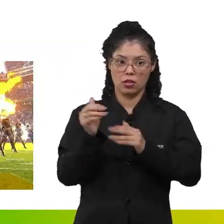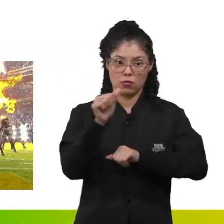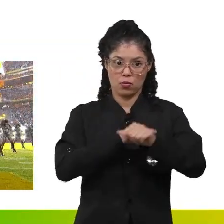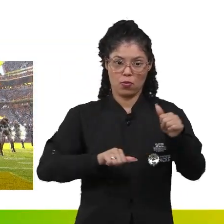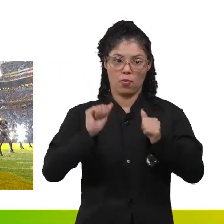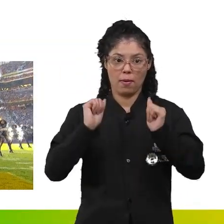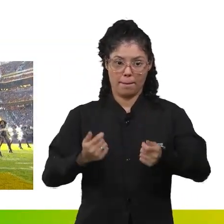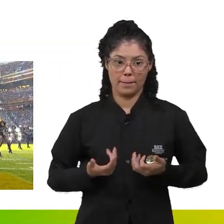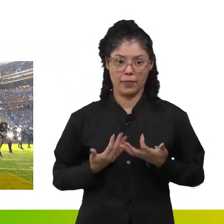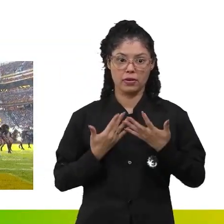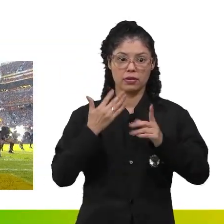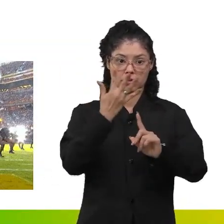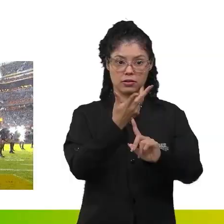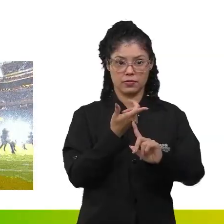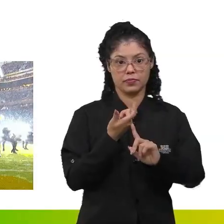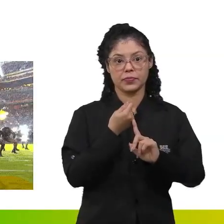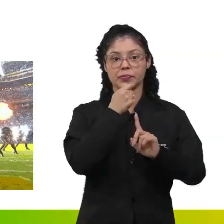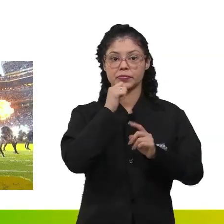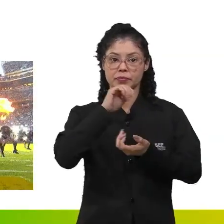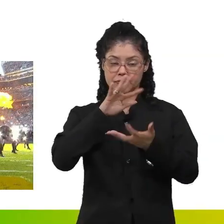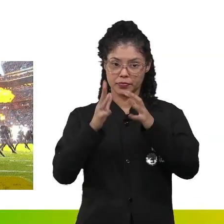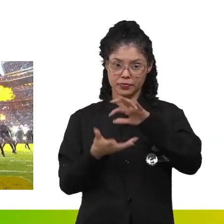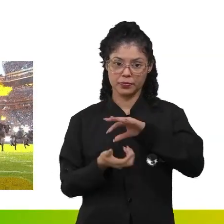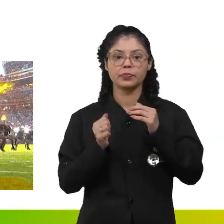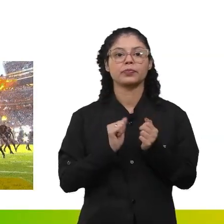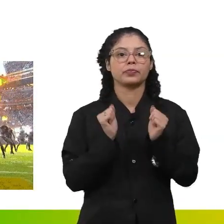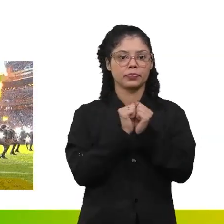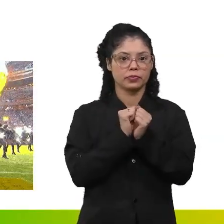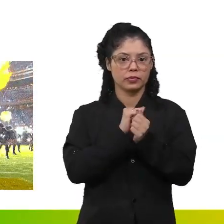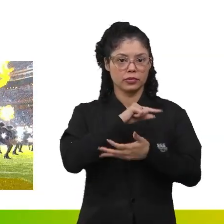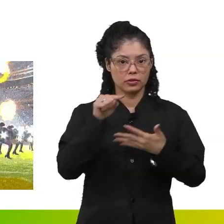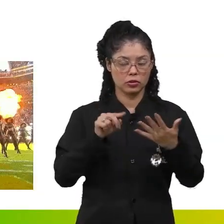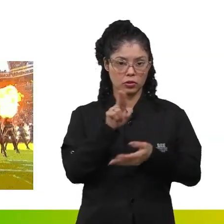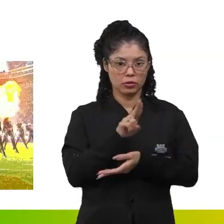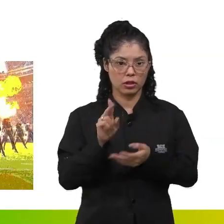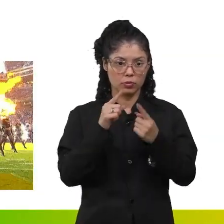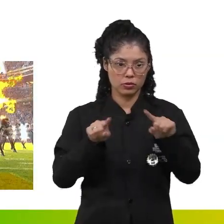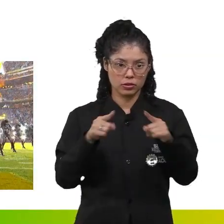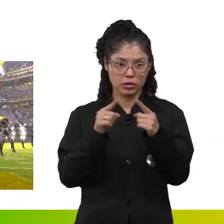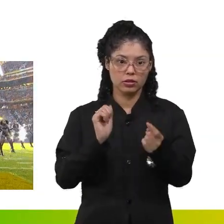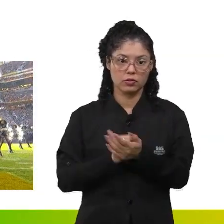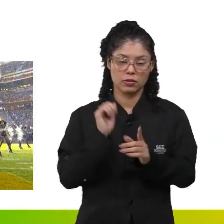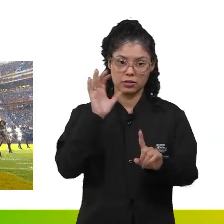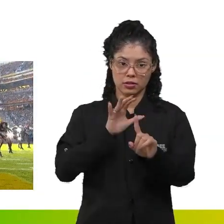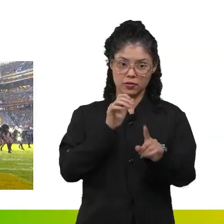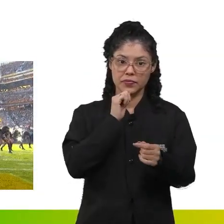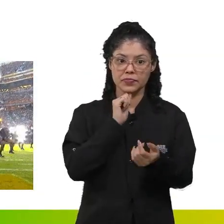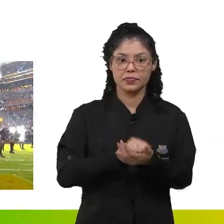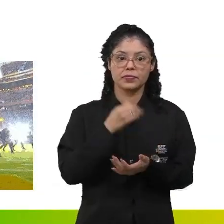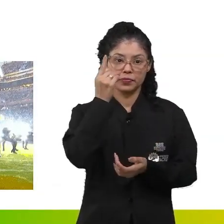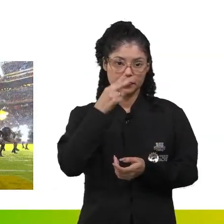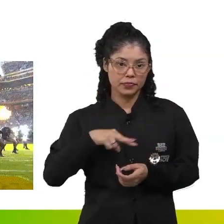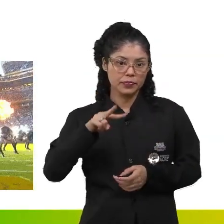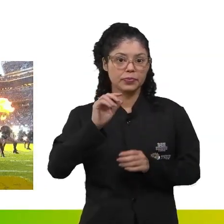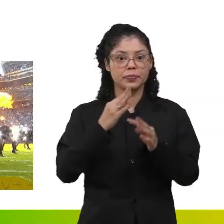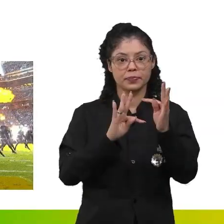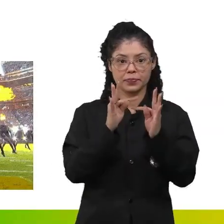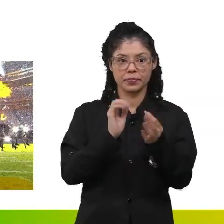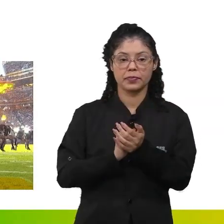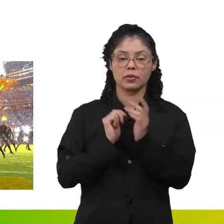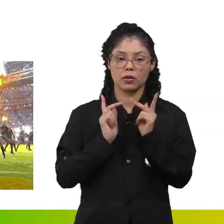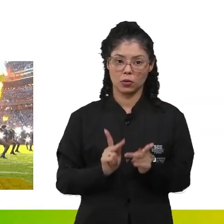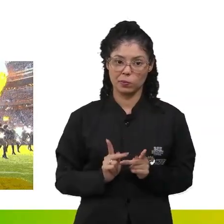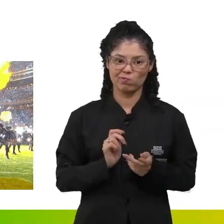se tornou uma manifestação artística global, reunindo grandes nomes da música, influenciando tendências visuais, tecnológicas